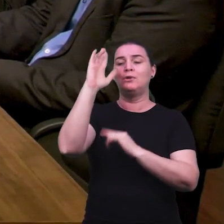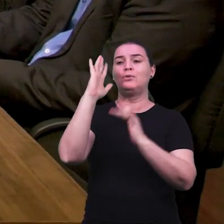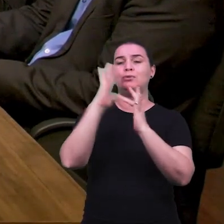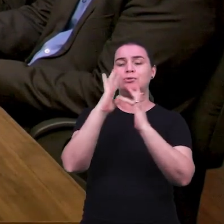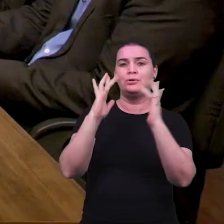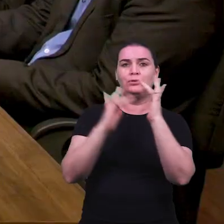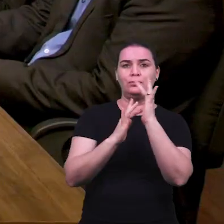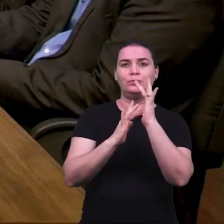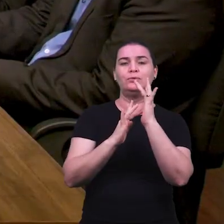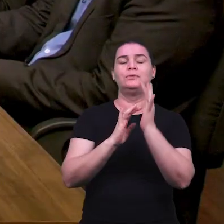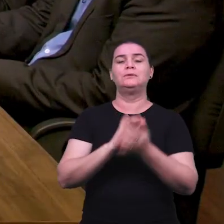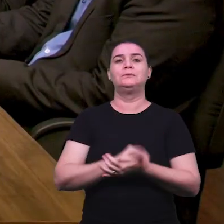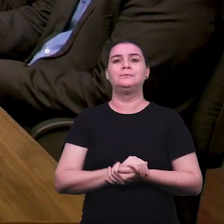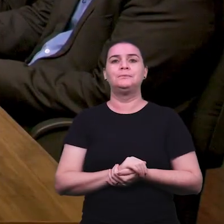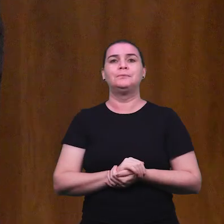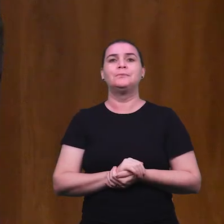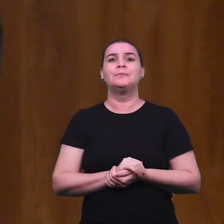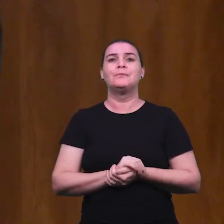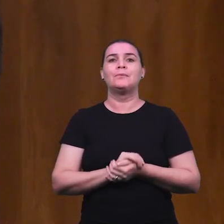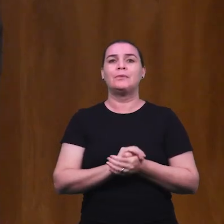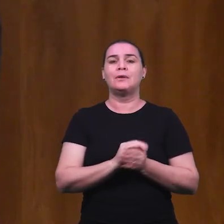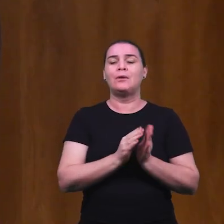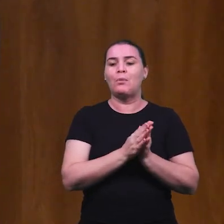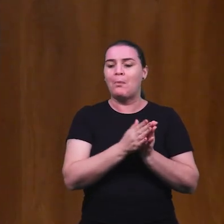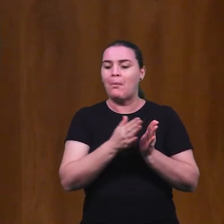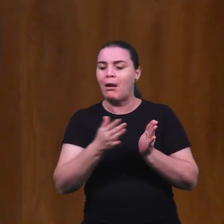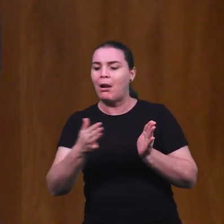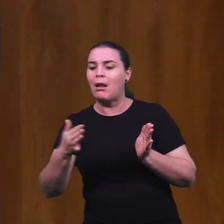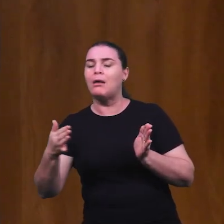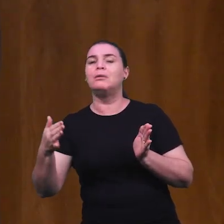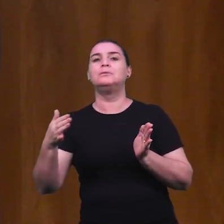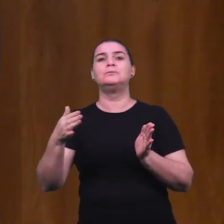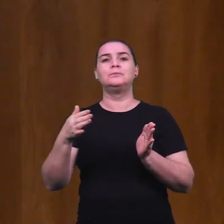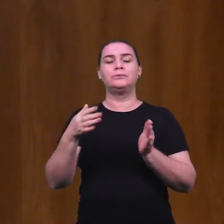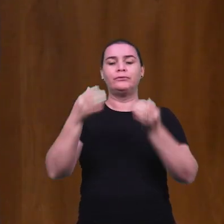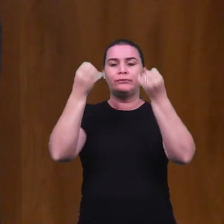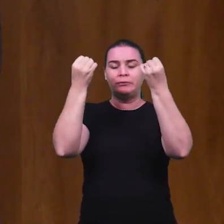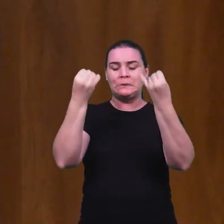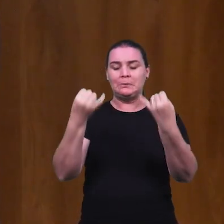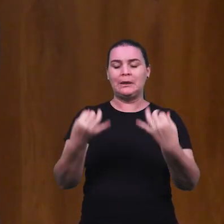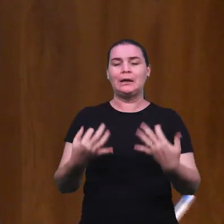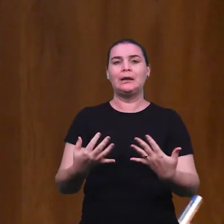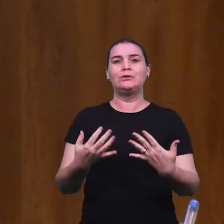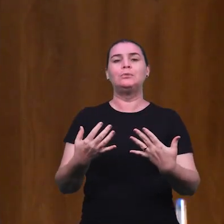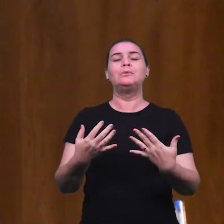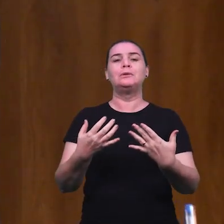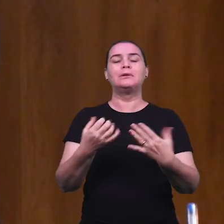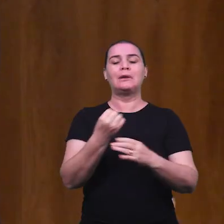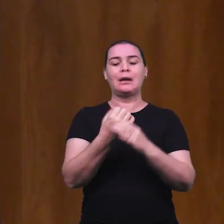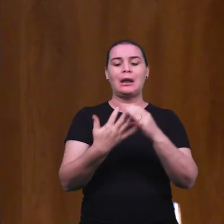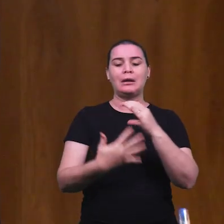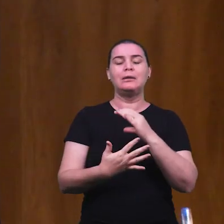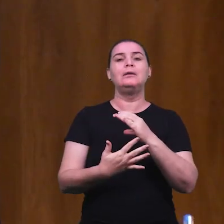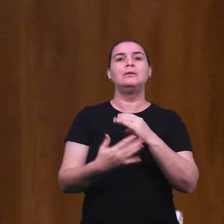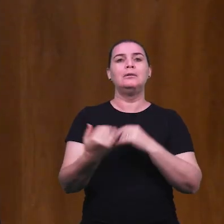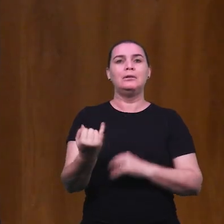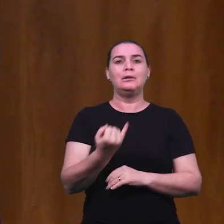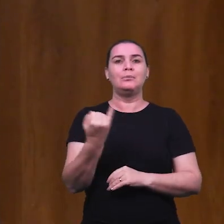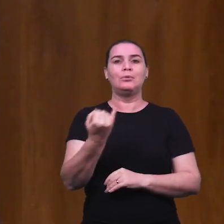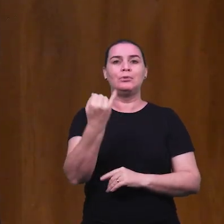vai ser importante aqui porque ao longo do nosso episódio nós vamos tratar de alguns aspectos importantes